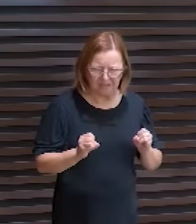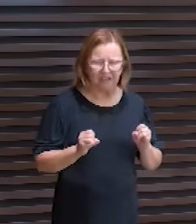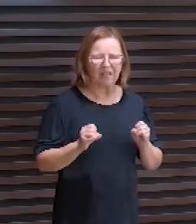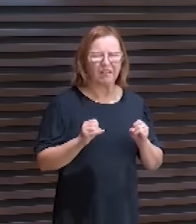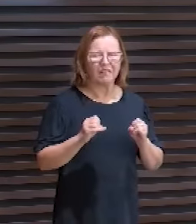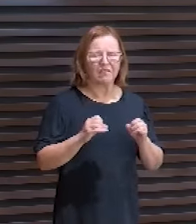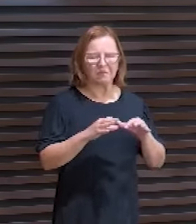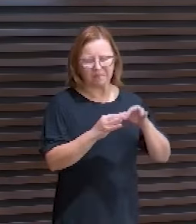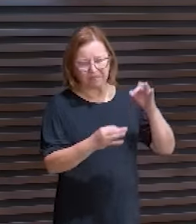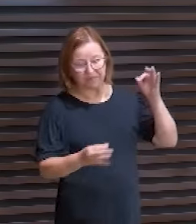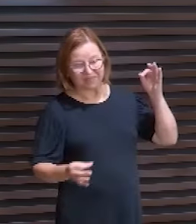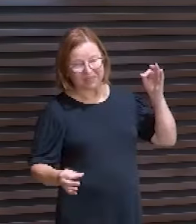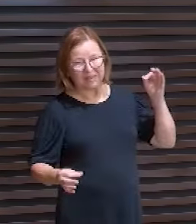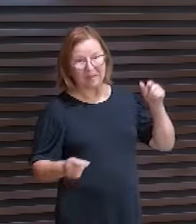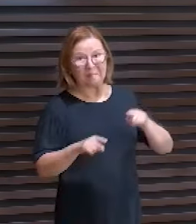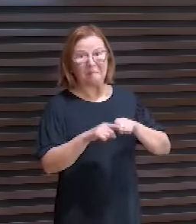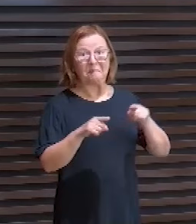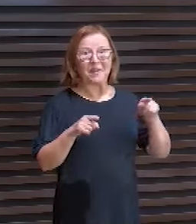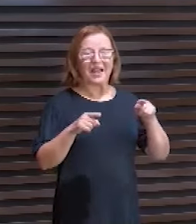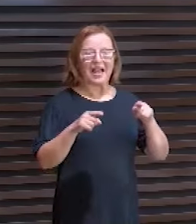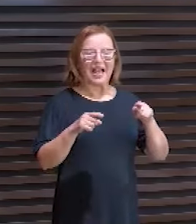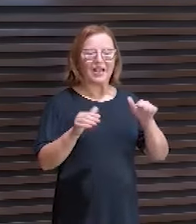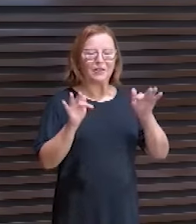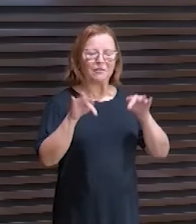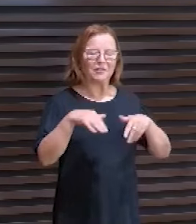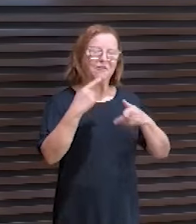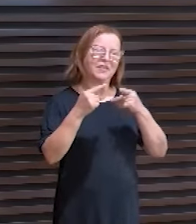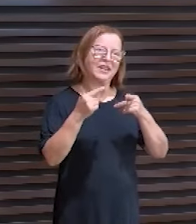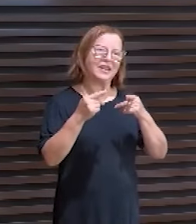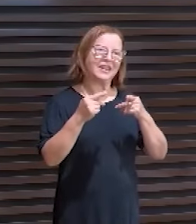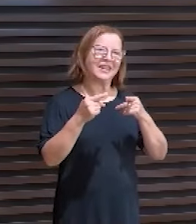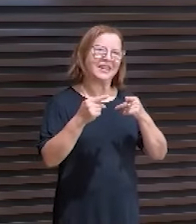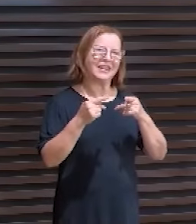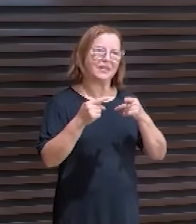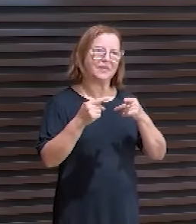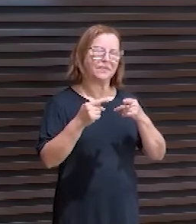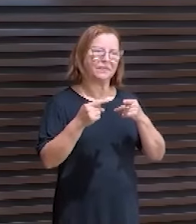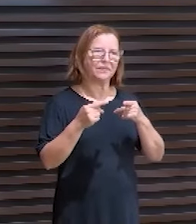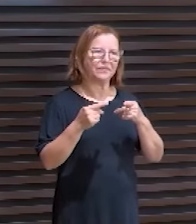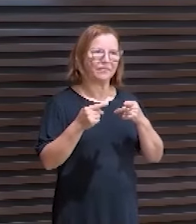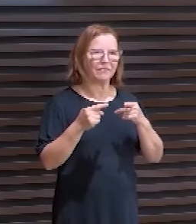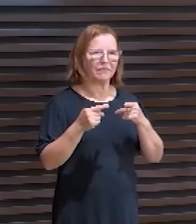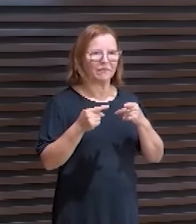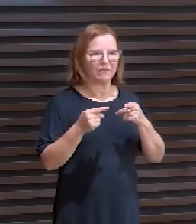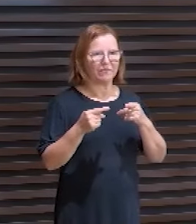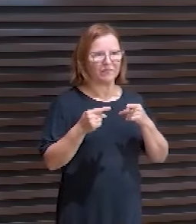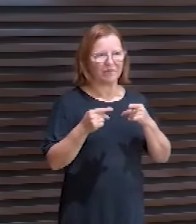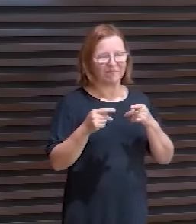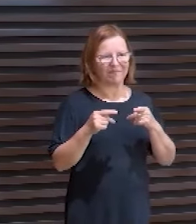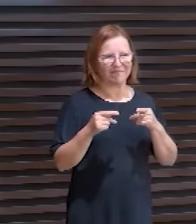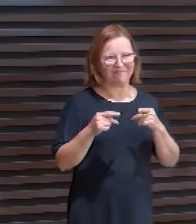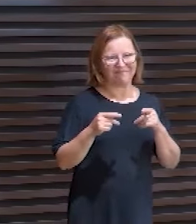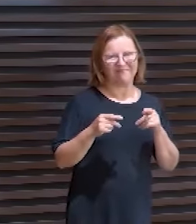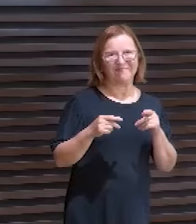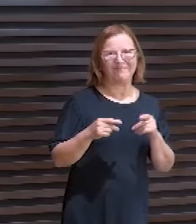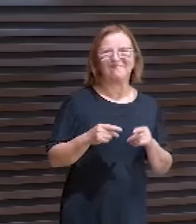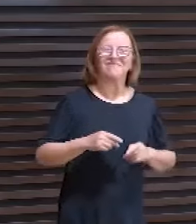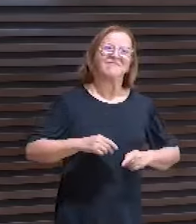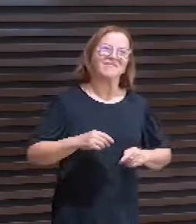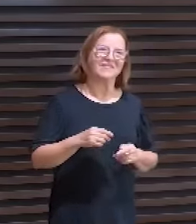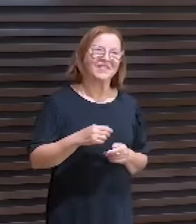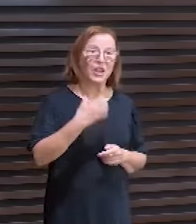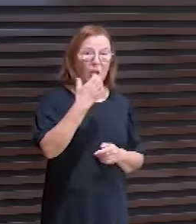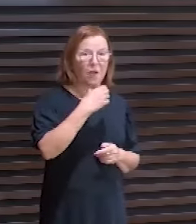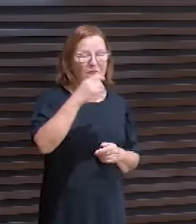assim Mas o fruto do espírito o fruto do espírito e onde se manifesta o fruto do